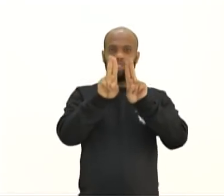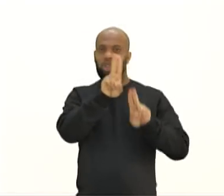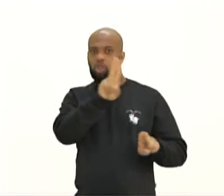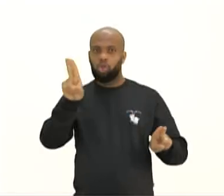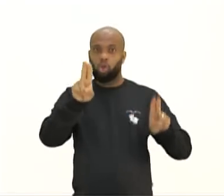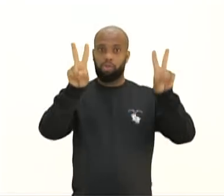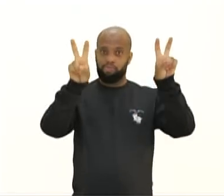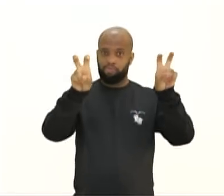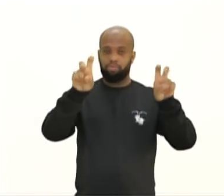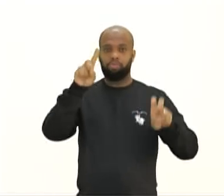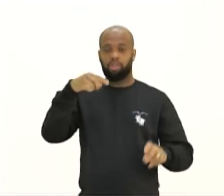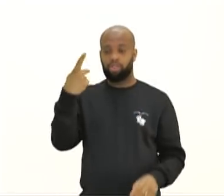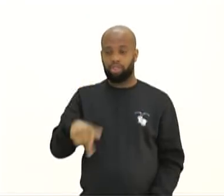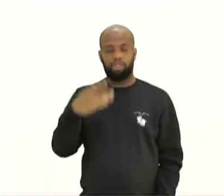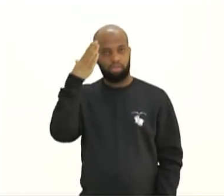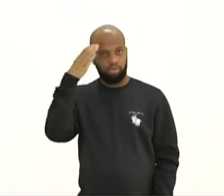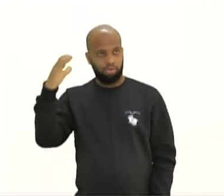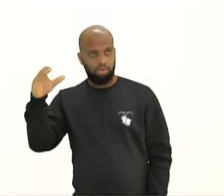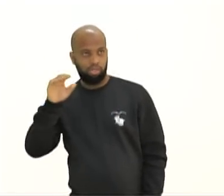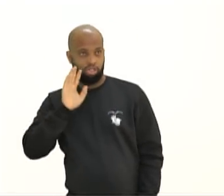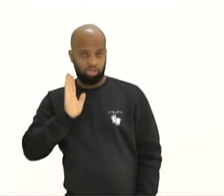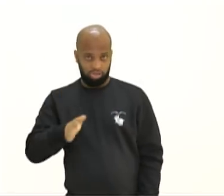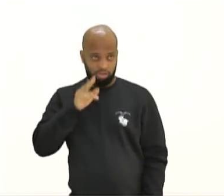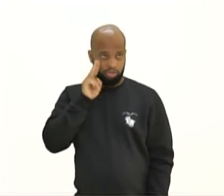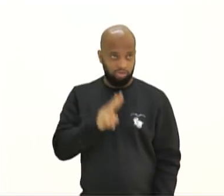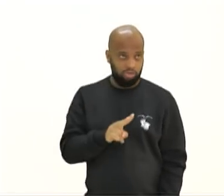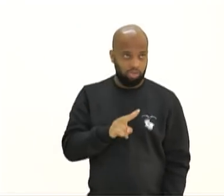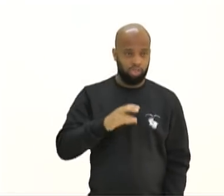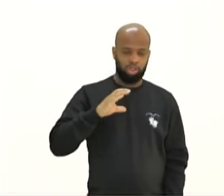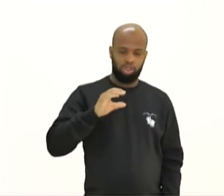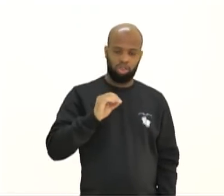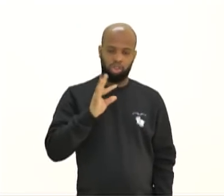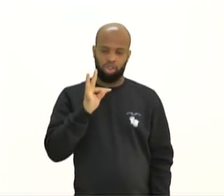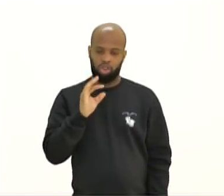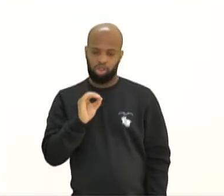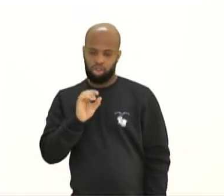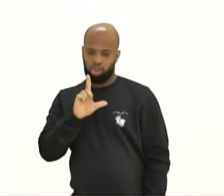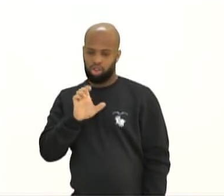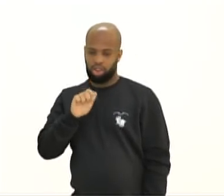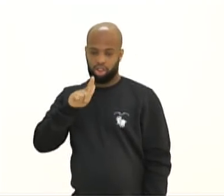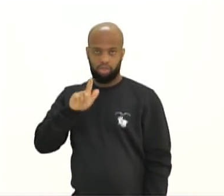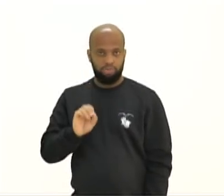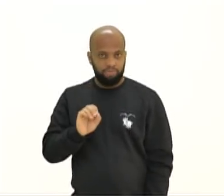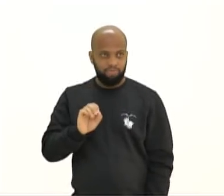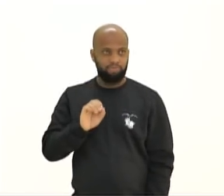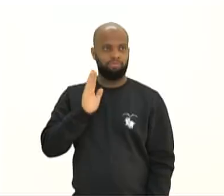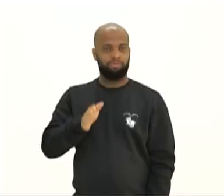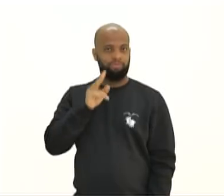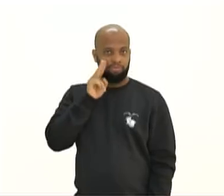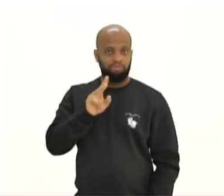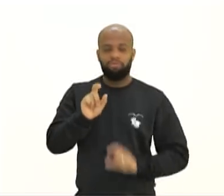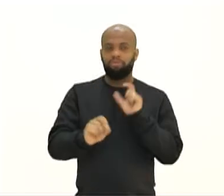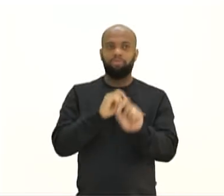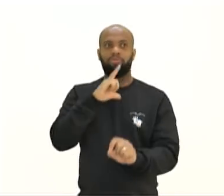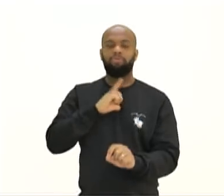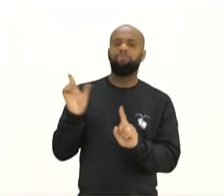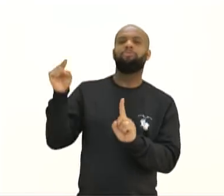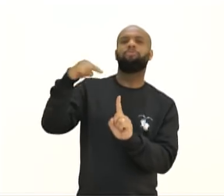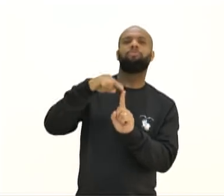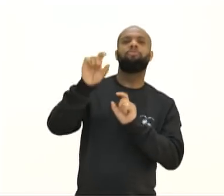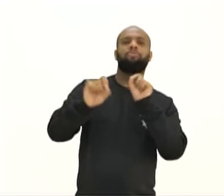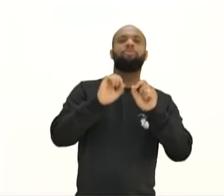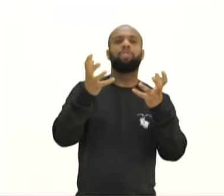fica aqui em Curitiba. E agora, já ouviu falar sobre ela? Já, né? Com certeza já ouviu falar. Ela tem por